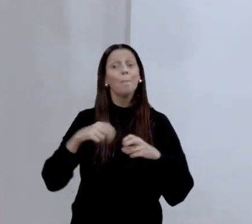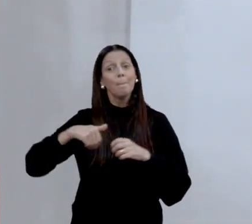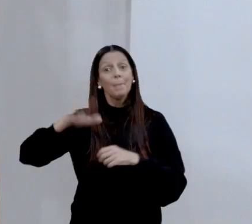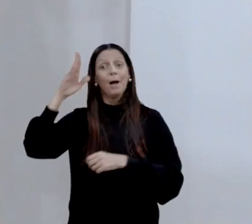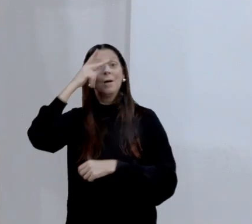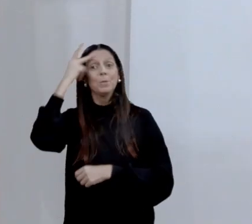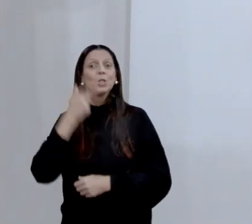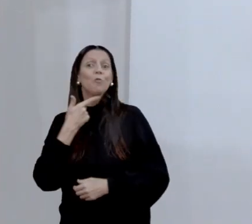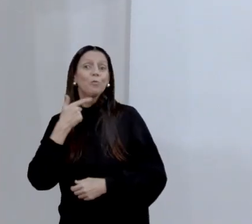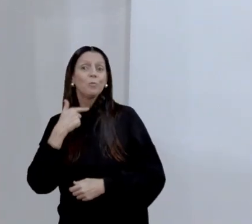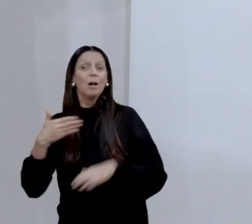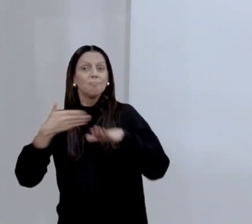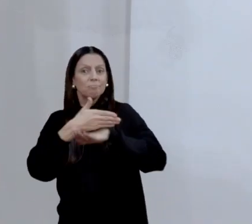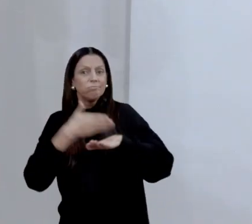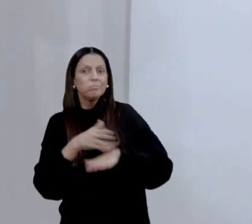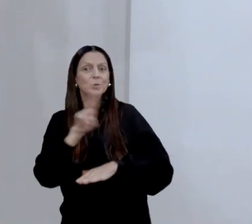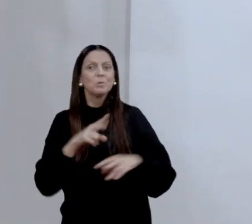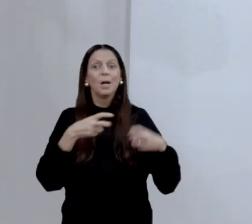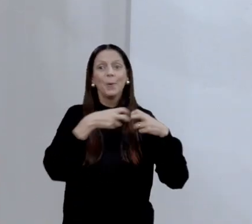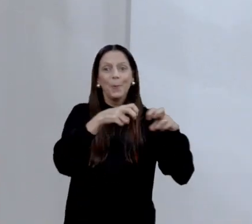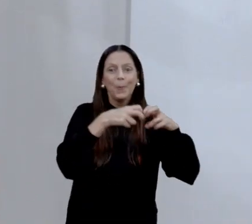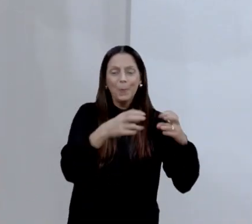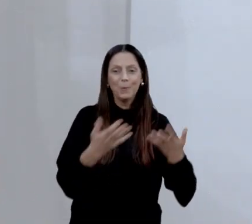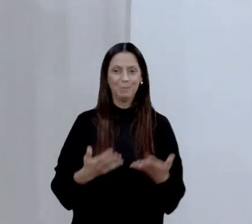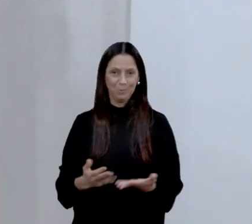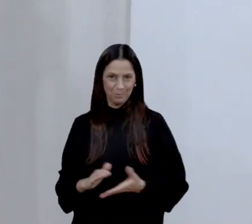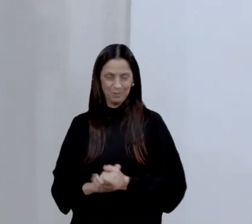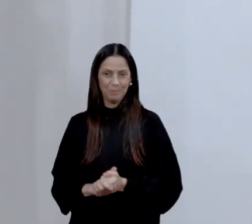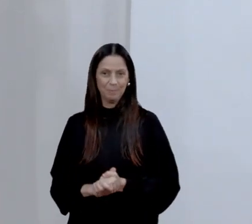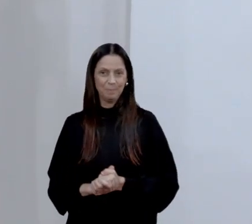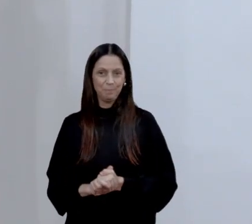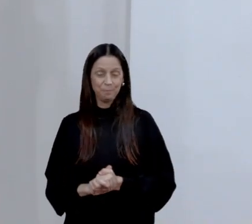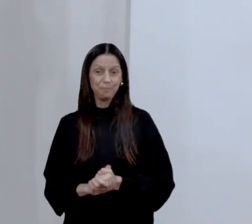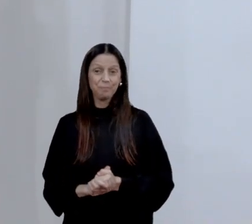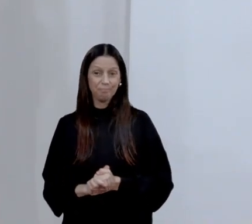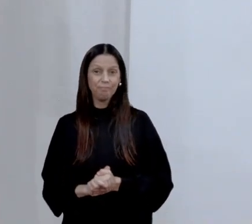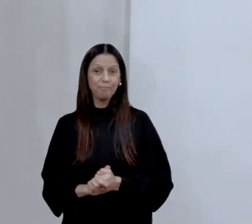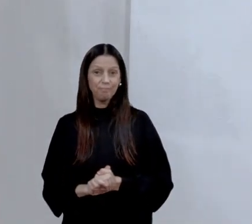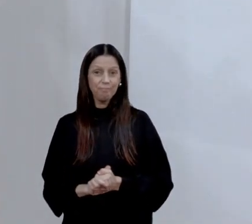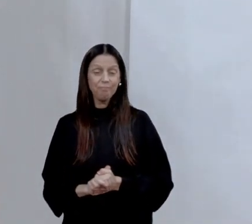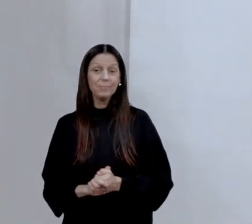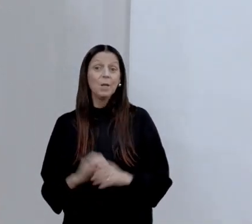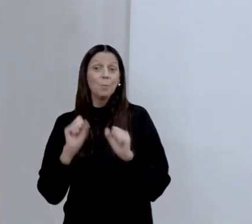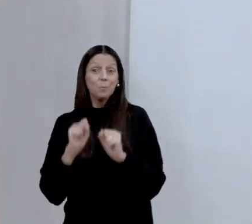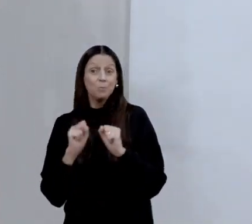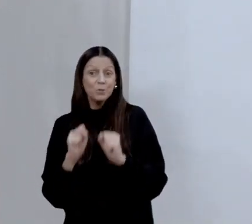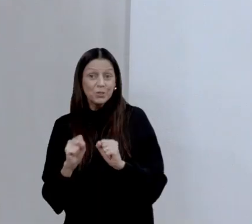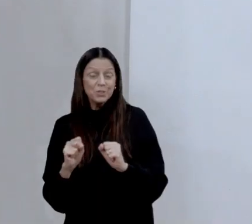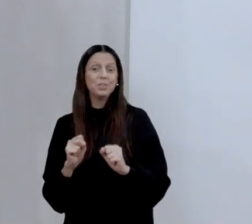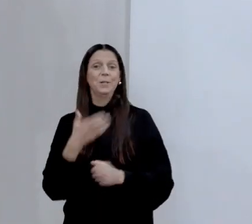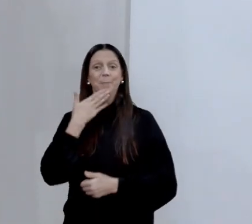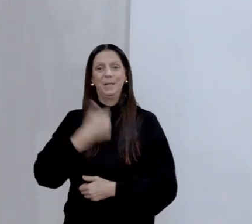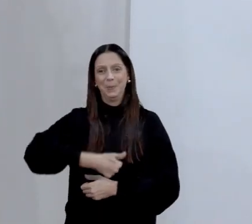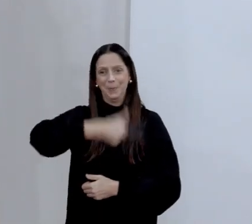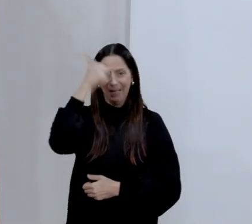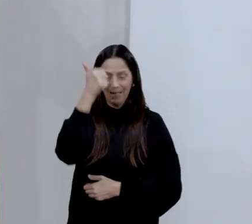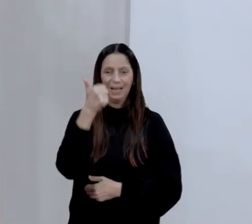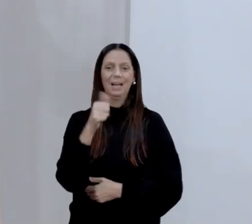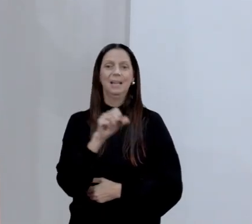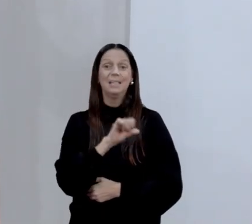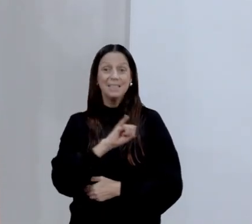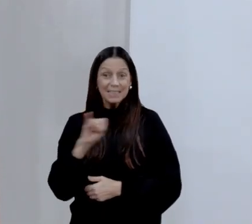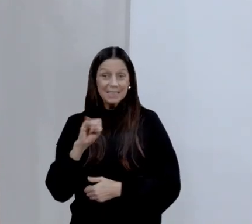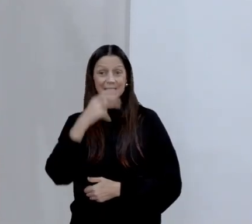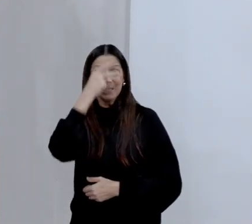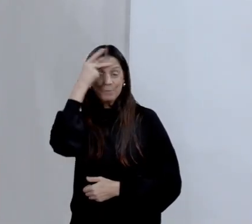investir cada vez mais milhões e milhões e milhões para requalificar e fazer com que a gente tenha mais capacidade viária aqui no centro. Se o